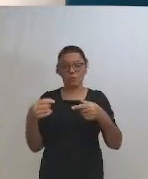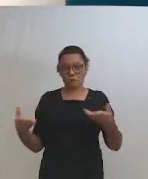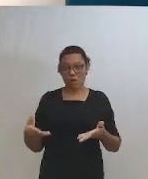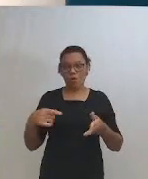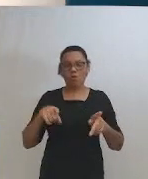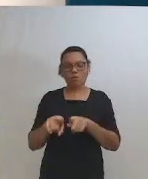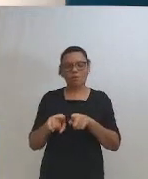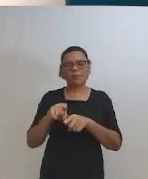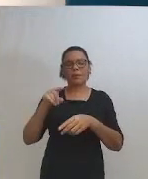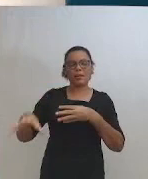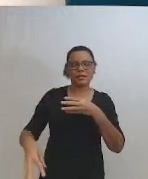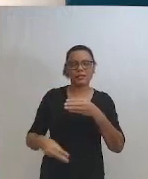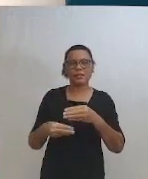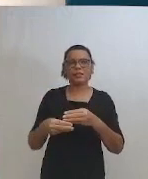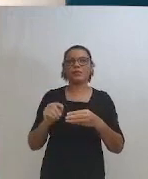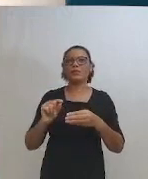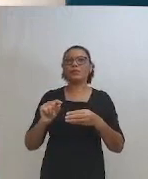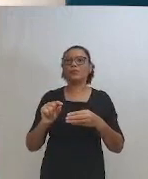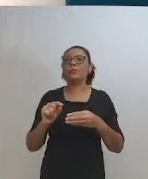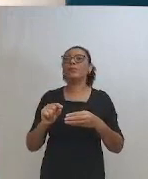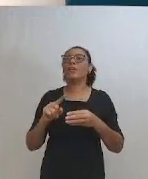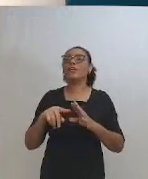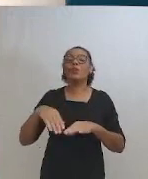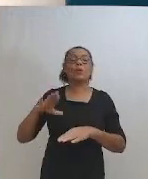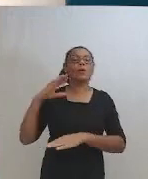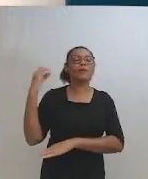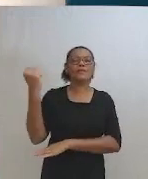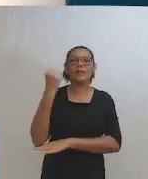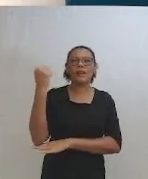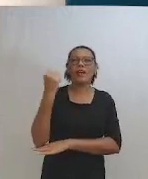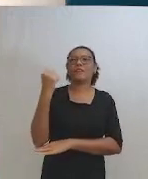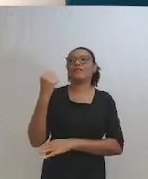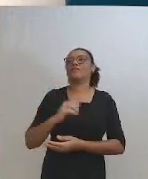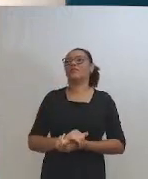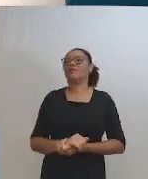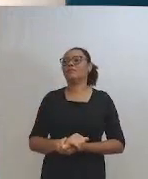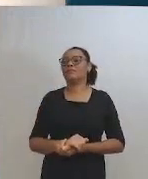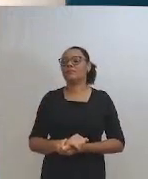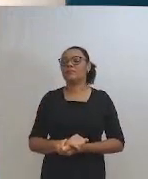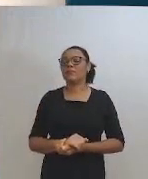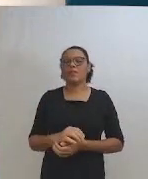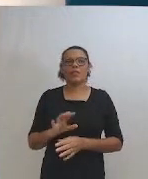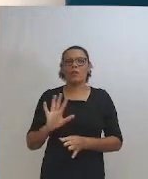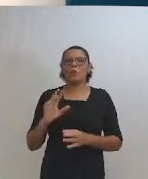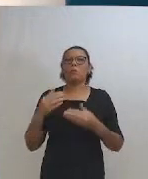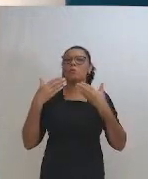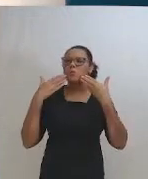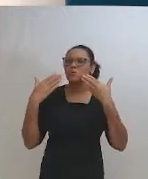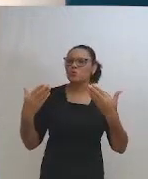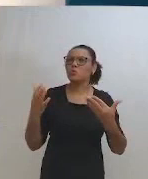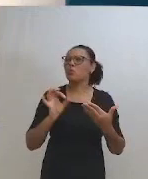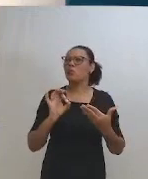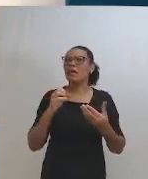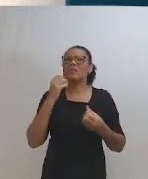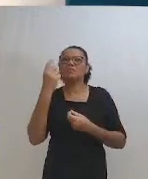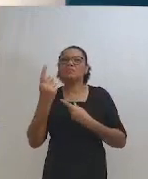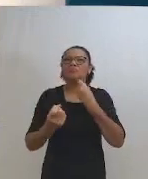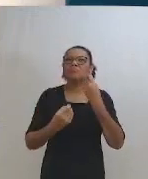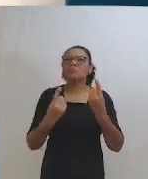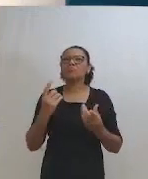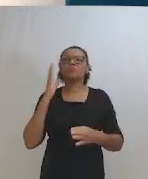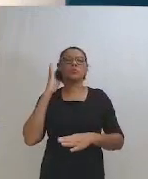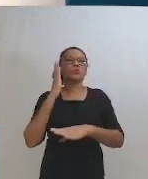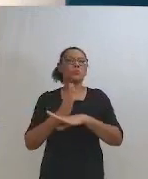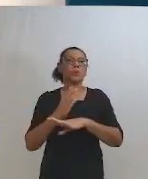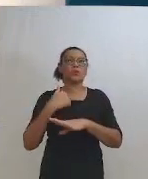que o agravante não indicou eventual superação do entendimento no